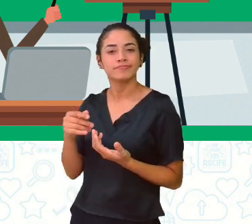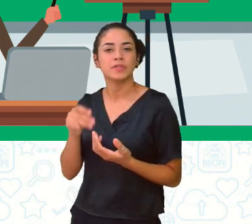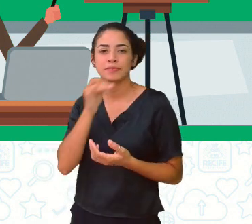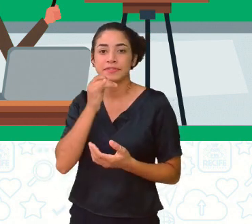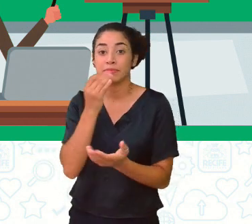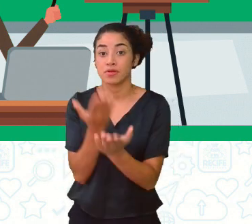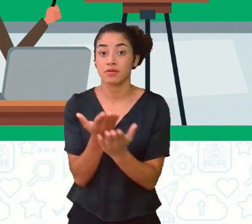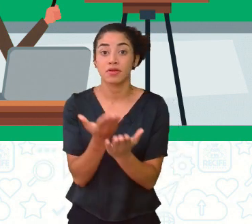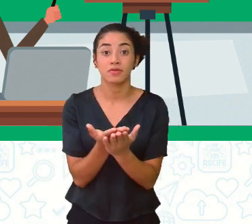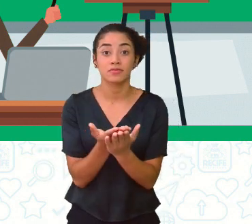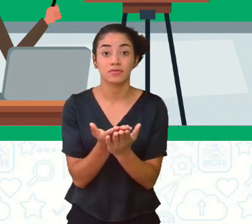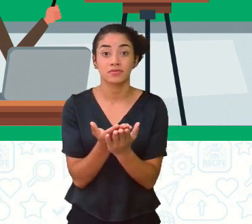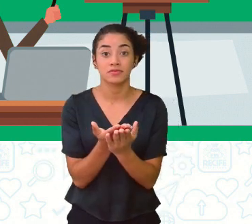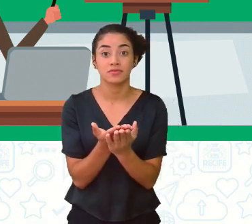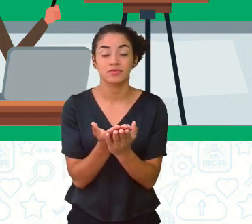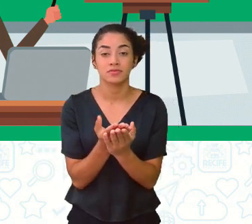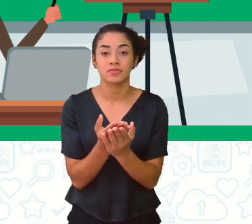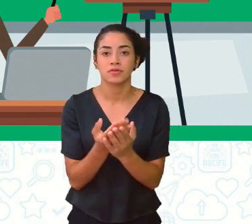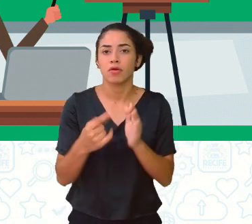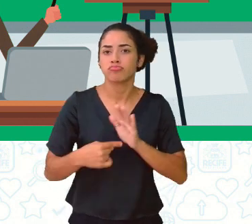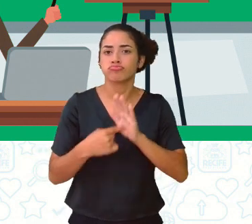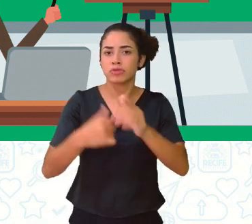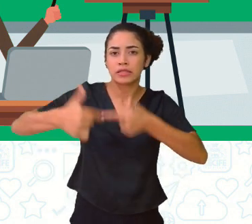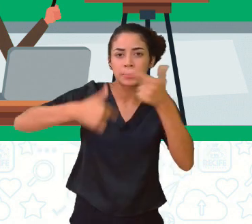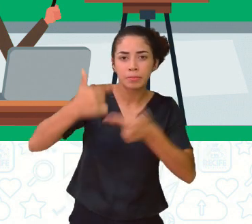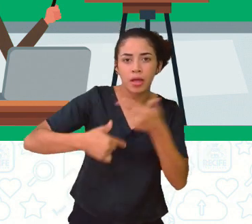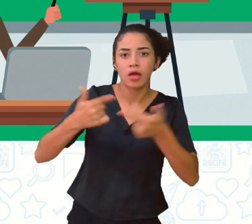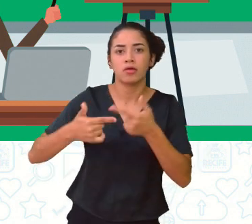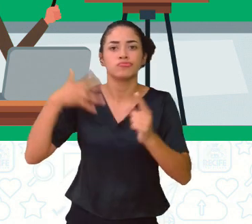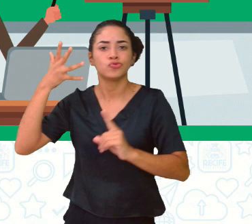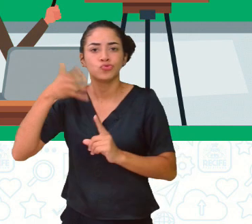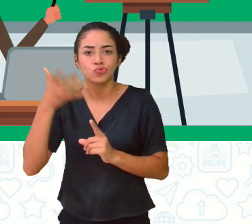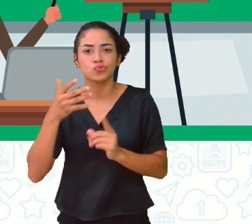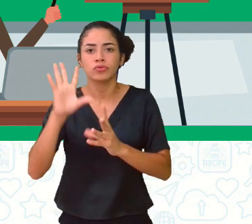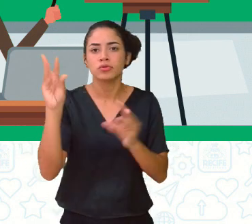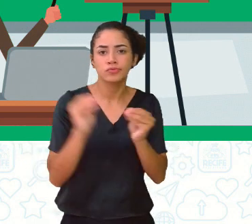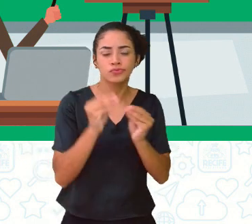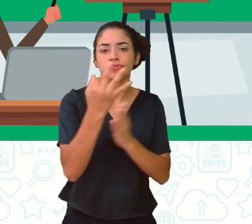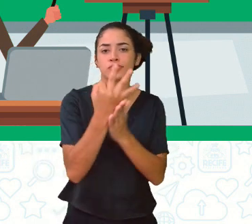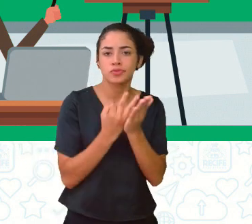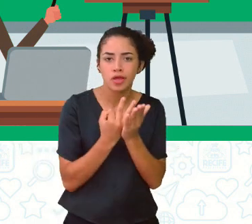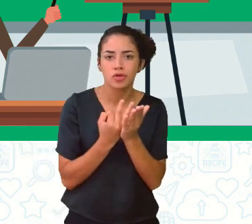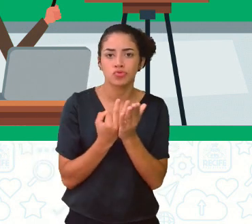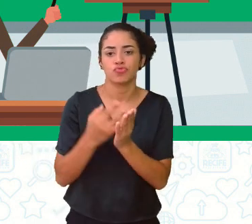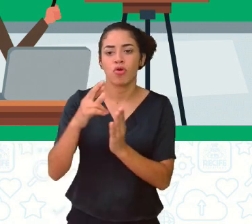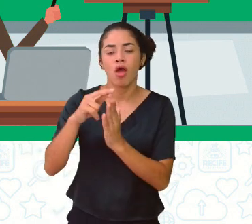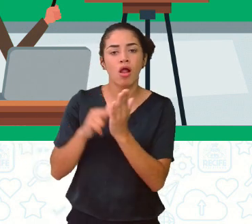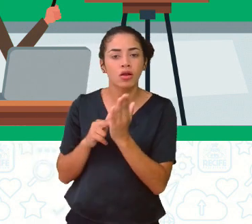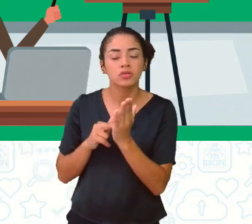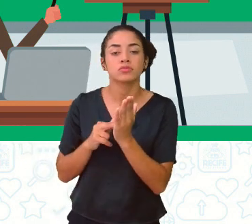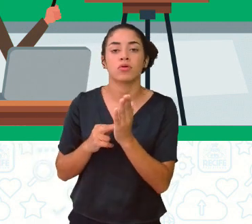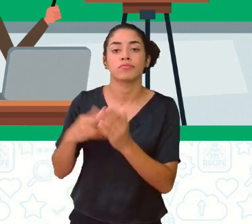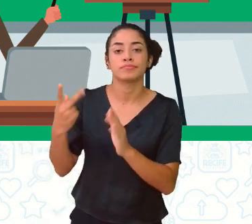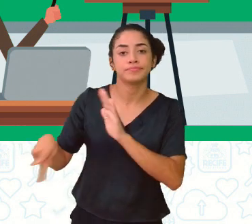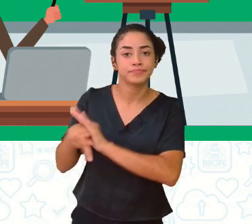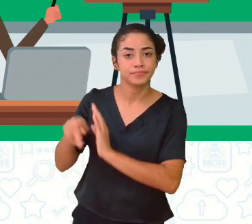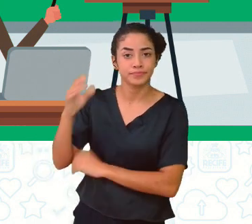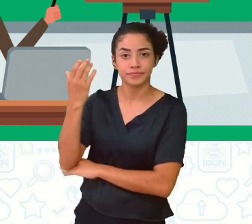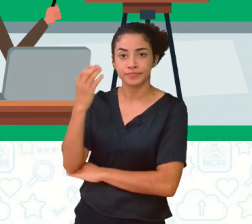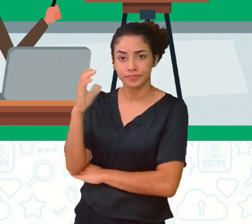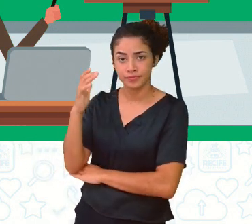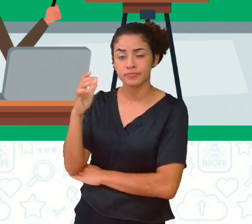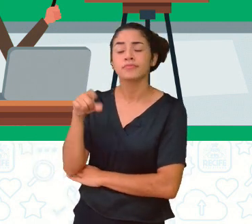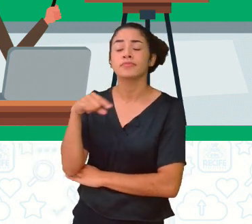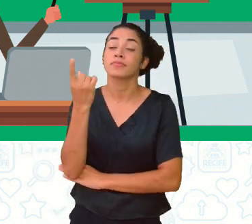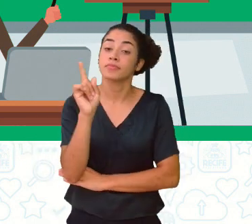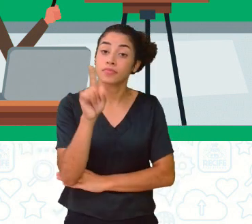uma aula, né? Um seminário, uma conferência, um resumo de texto, um relatório científico. É o